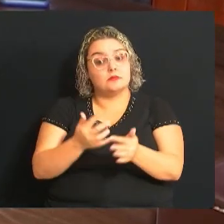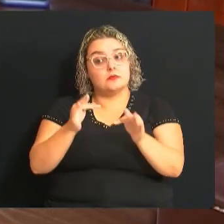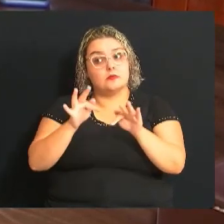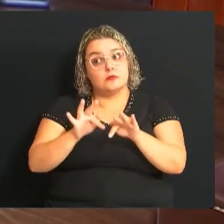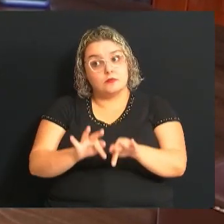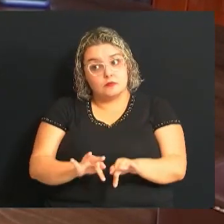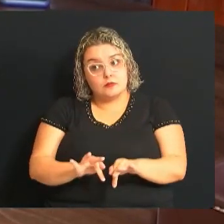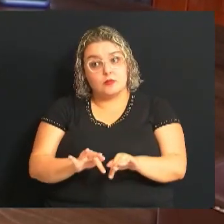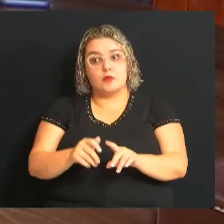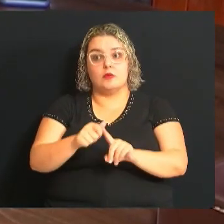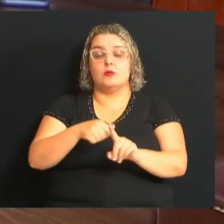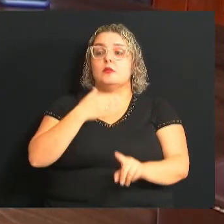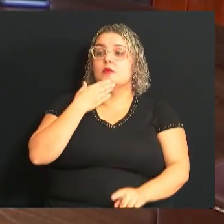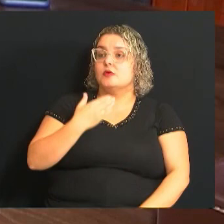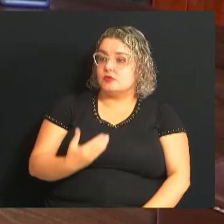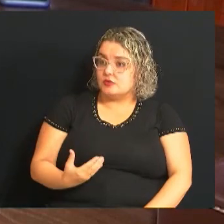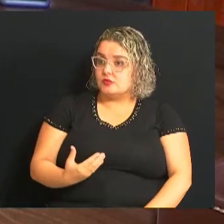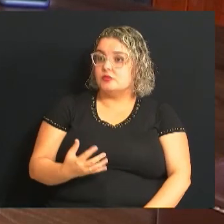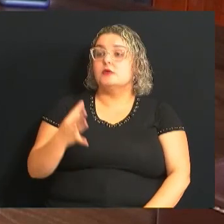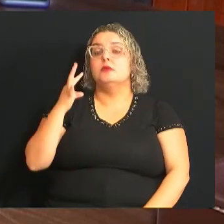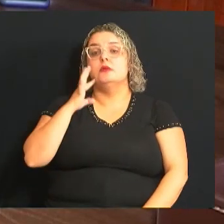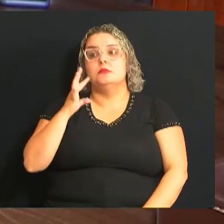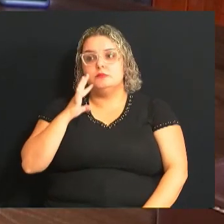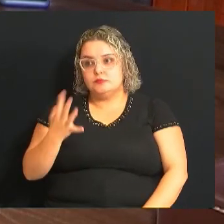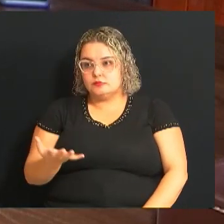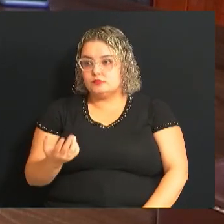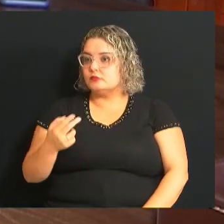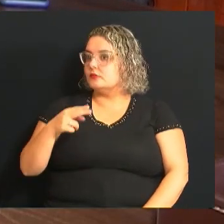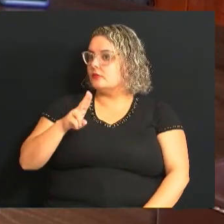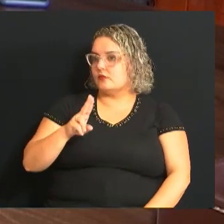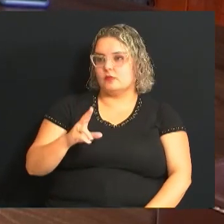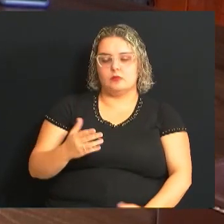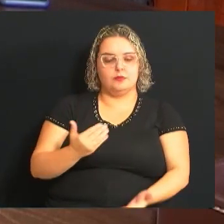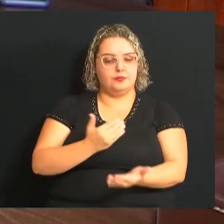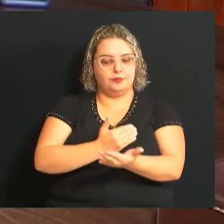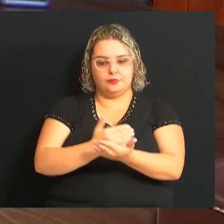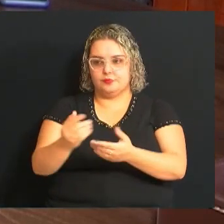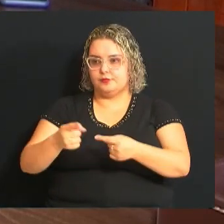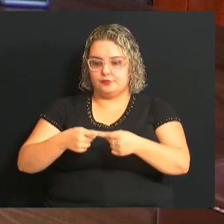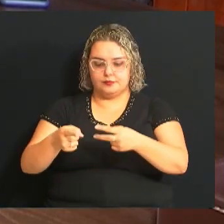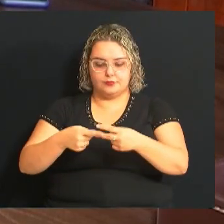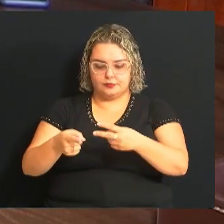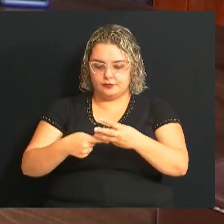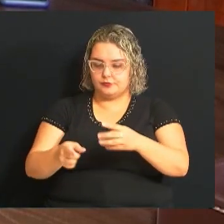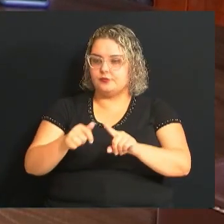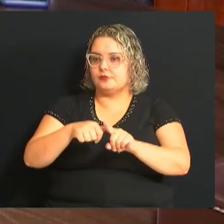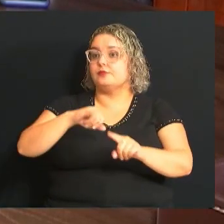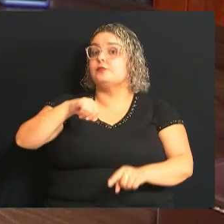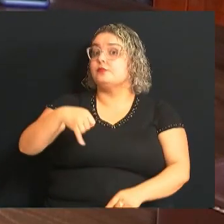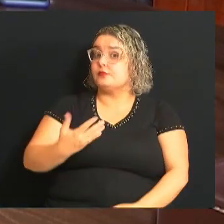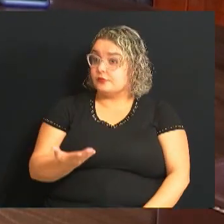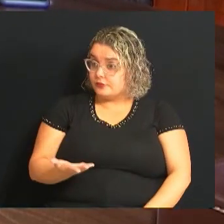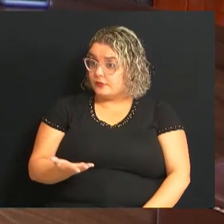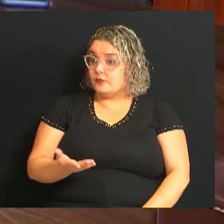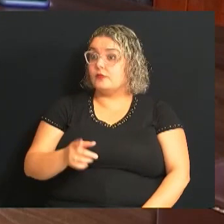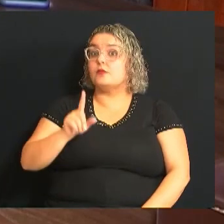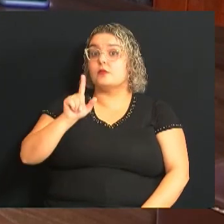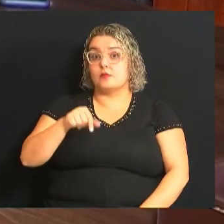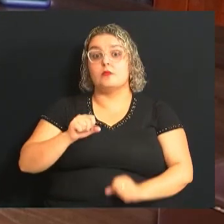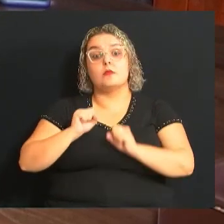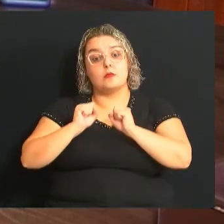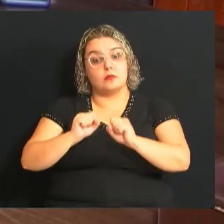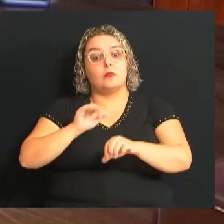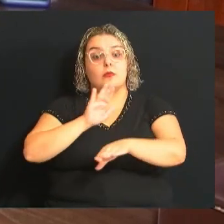de dezembro, é bacana, ou logo nas primeiras semanas de janeiro. Então, isso pode